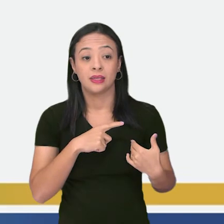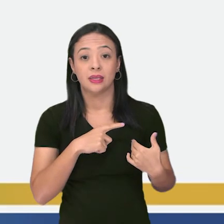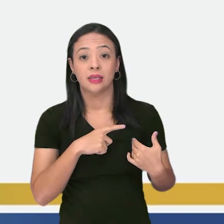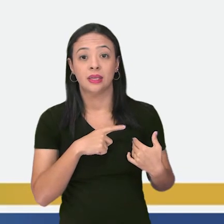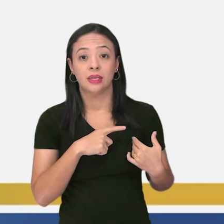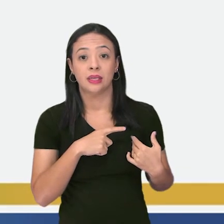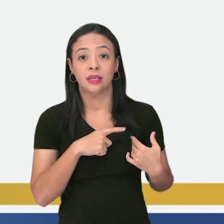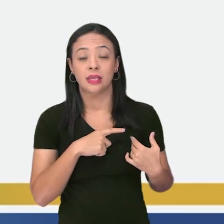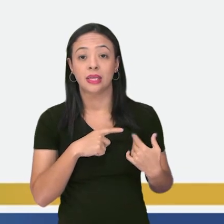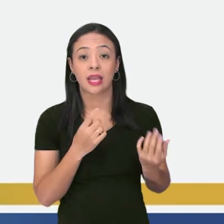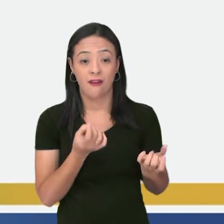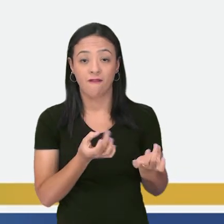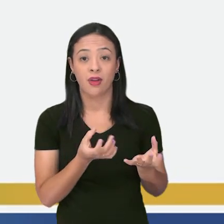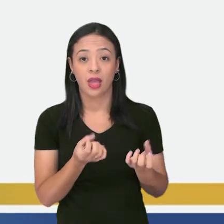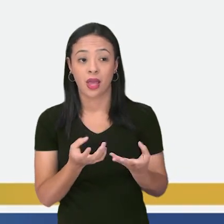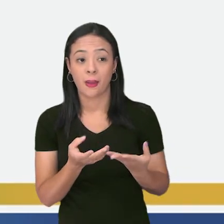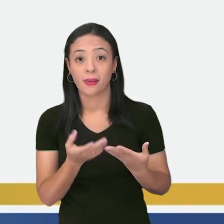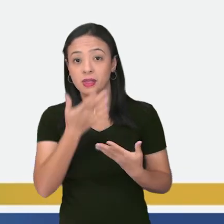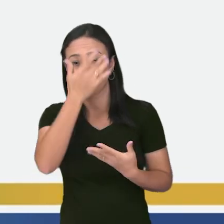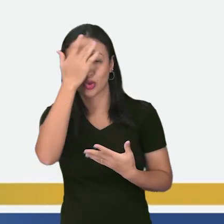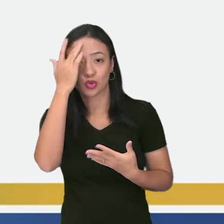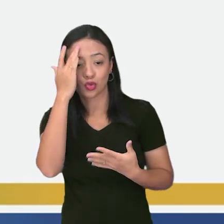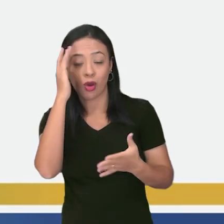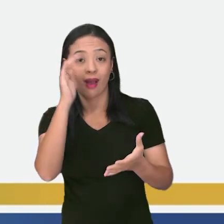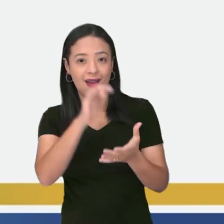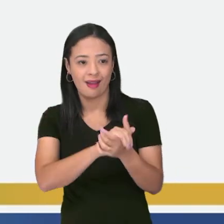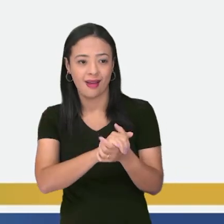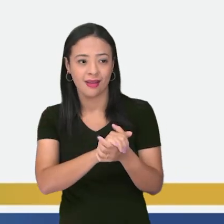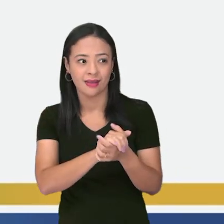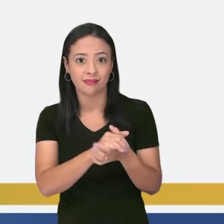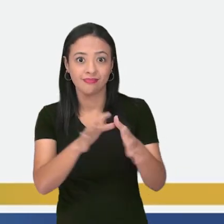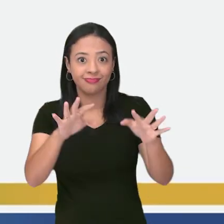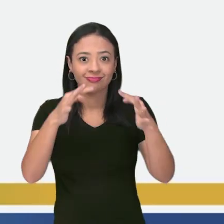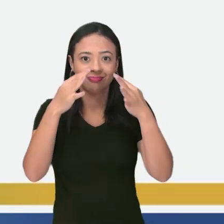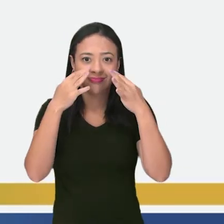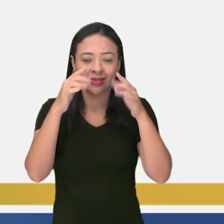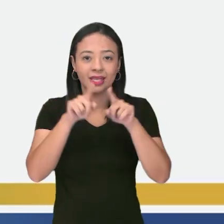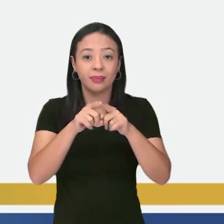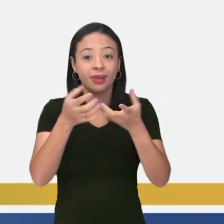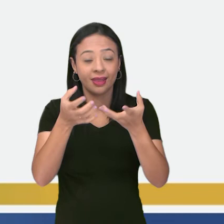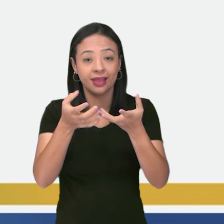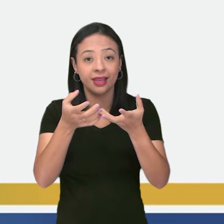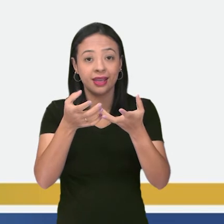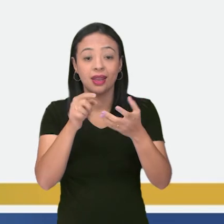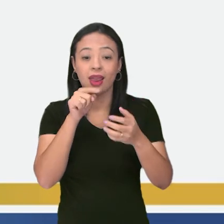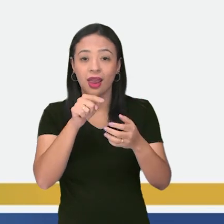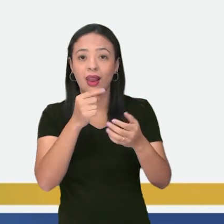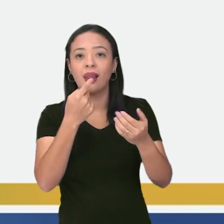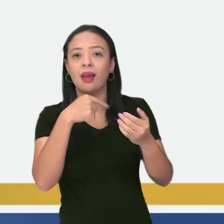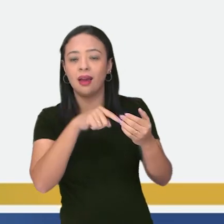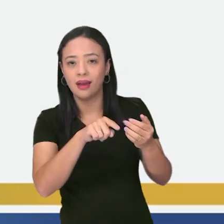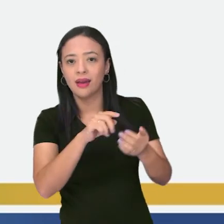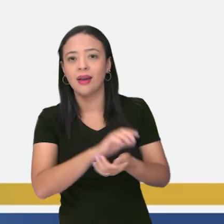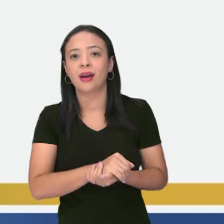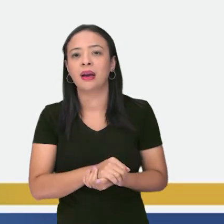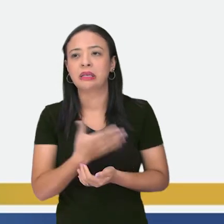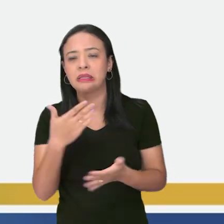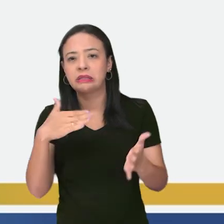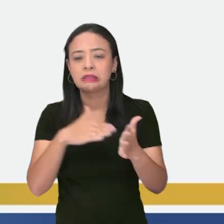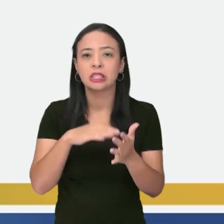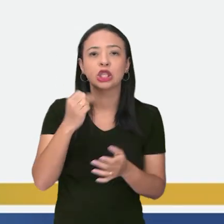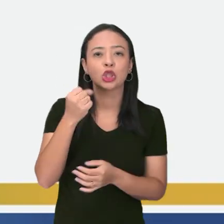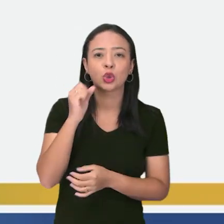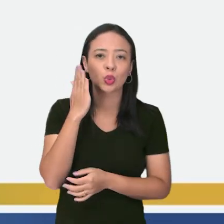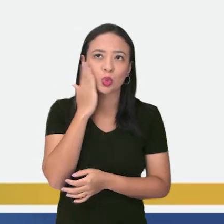atrair casais e se hospedarem por até 8 dias.